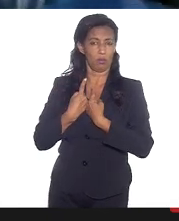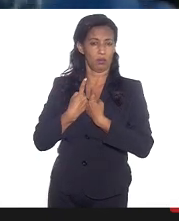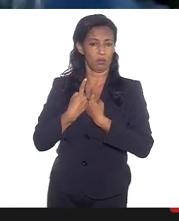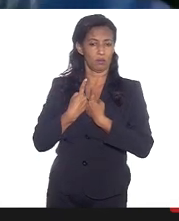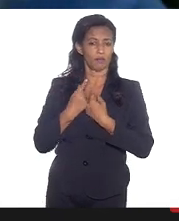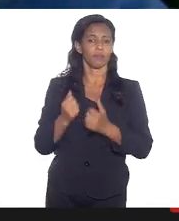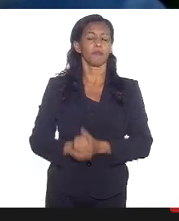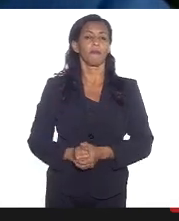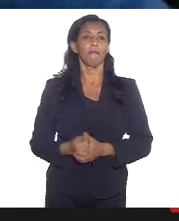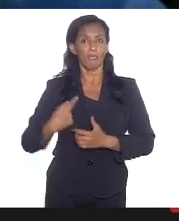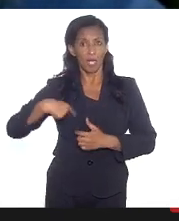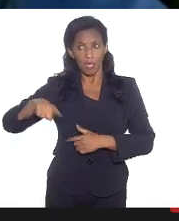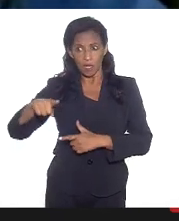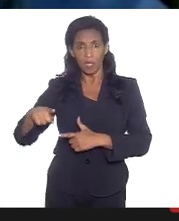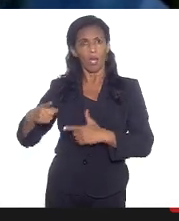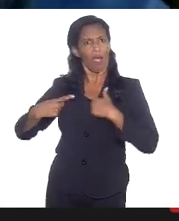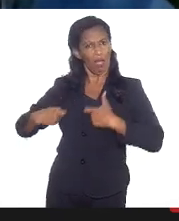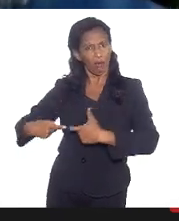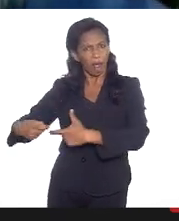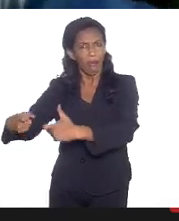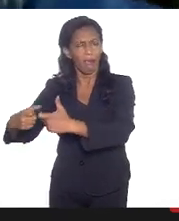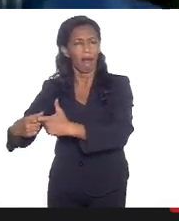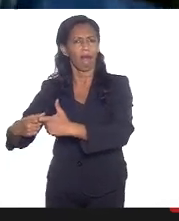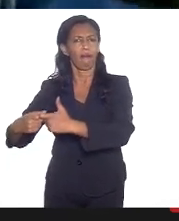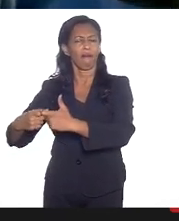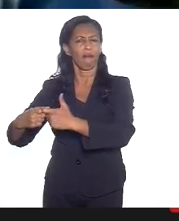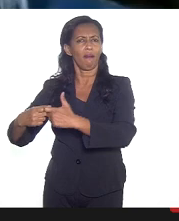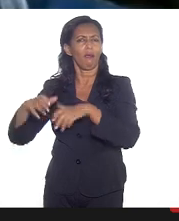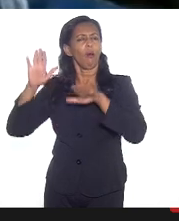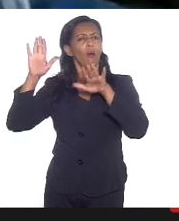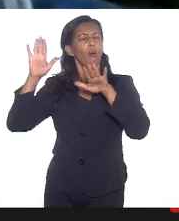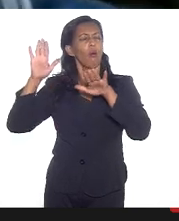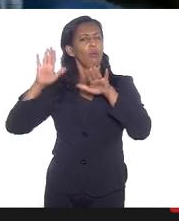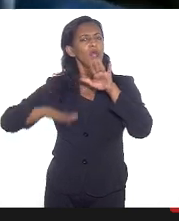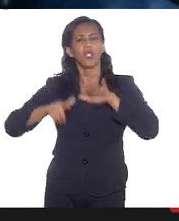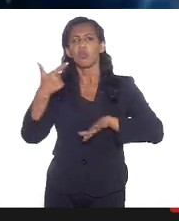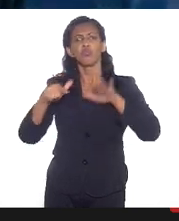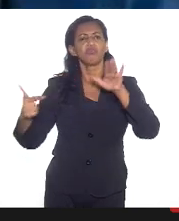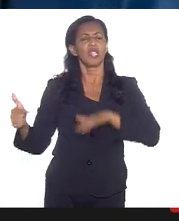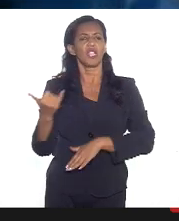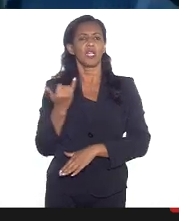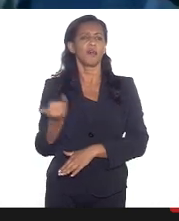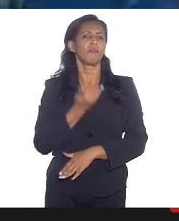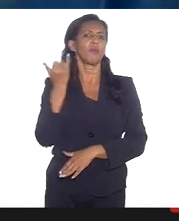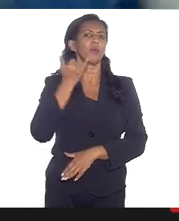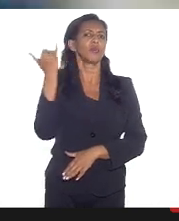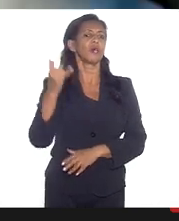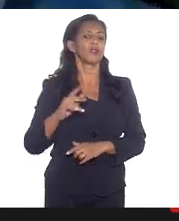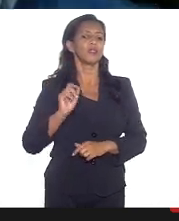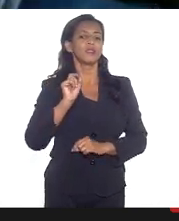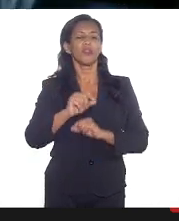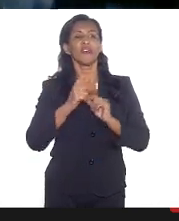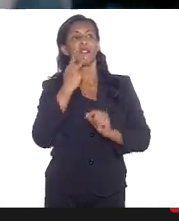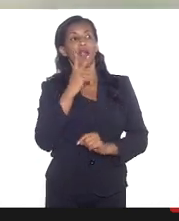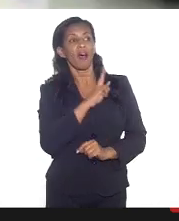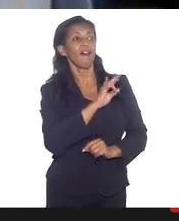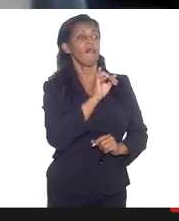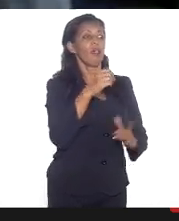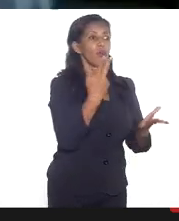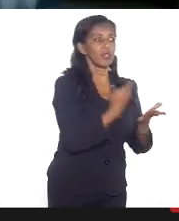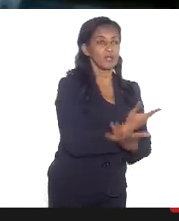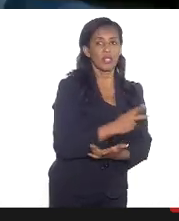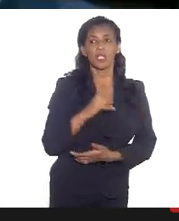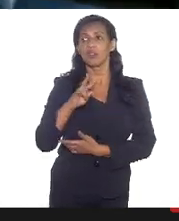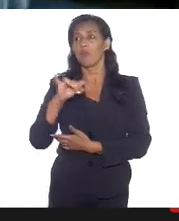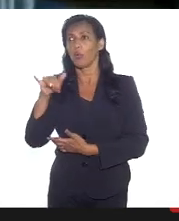a guerra ao campo deles. O que menos importa é um processo previsto. Ah, vai acontecer isso, vai recorrer